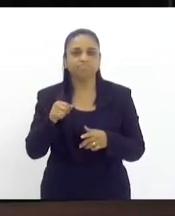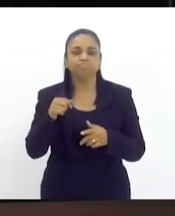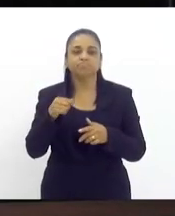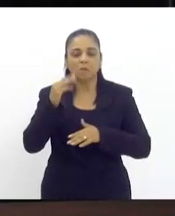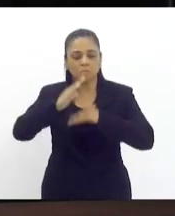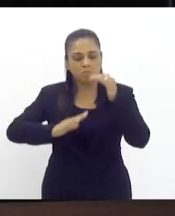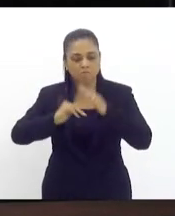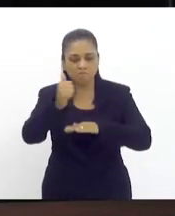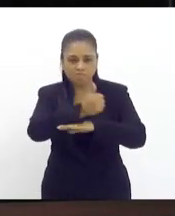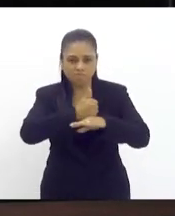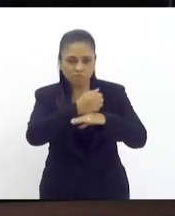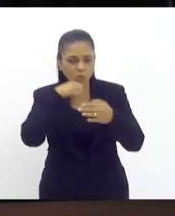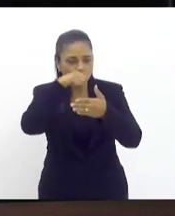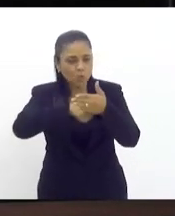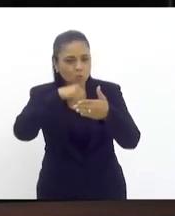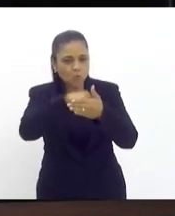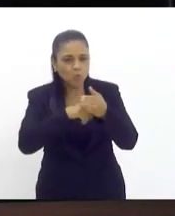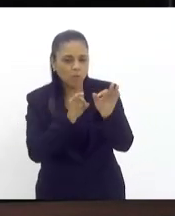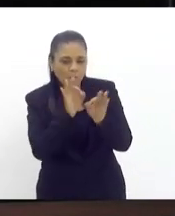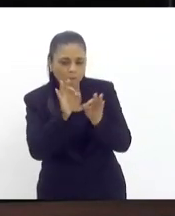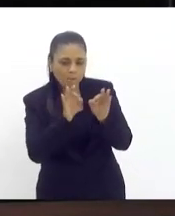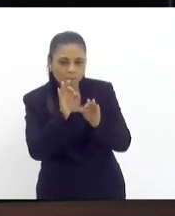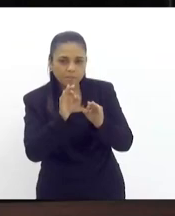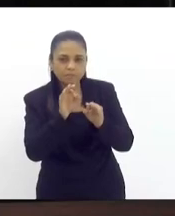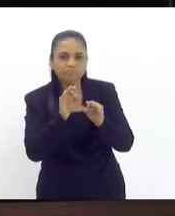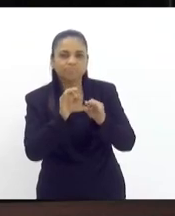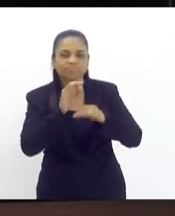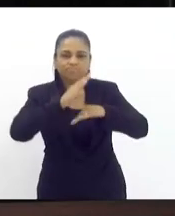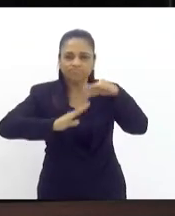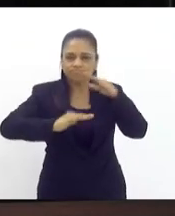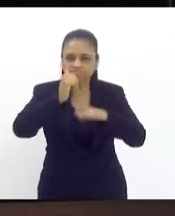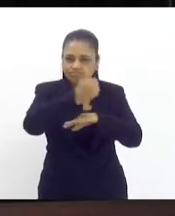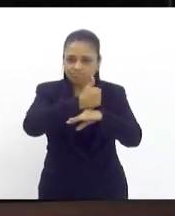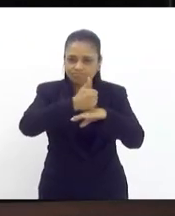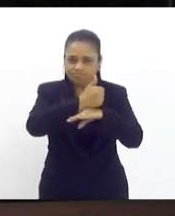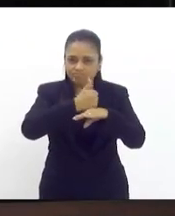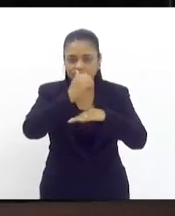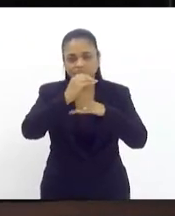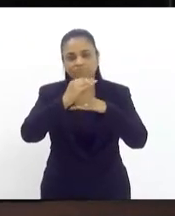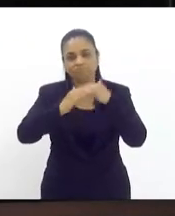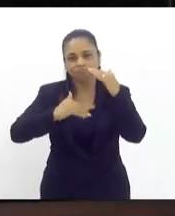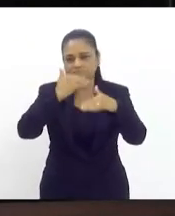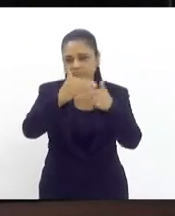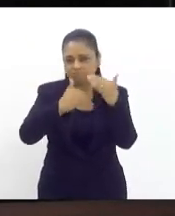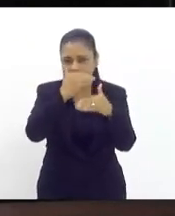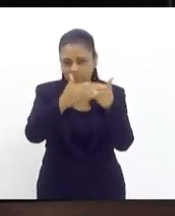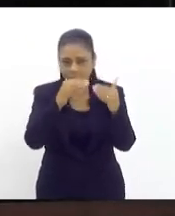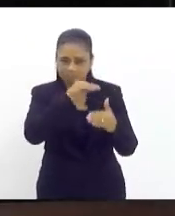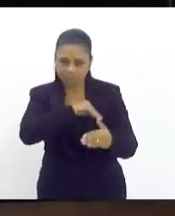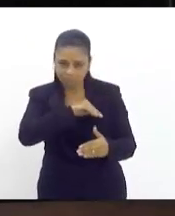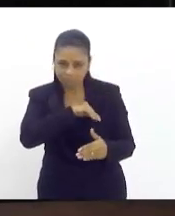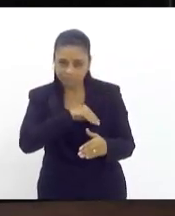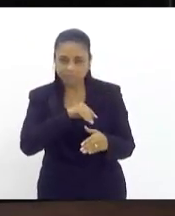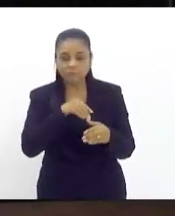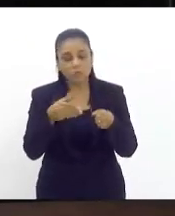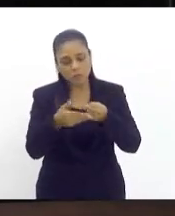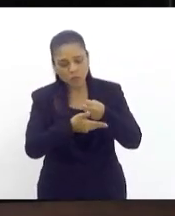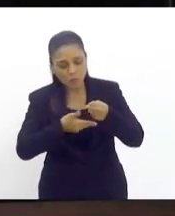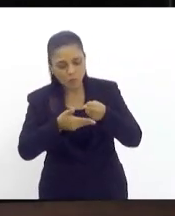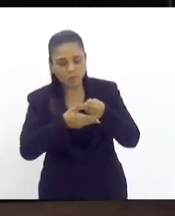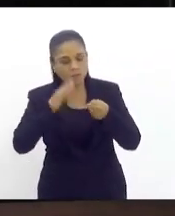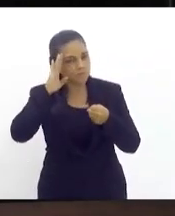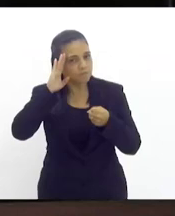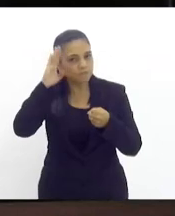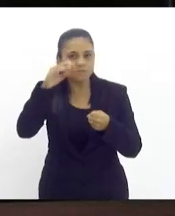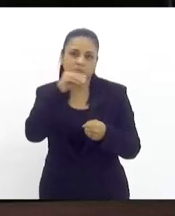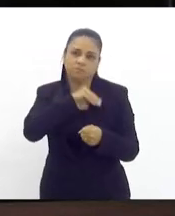por um plano de cargos e salários e lutam também principalmente pelo piso Nacional da Educação